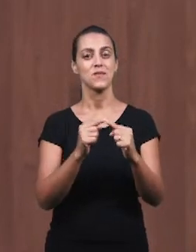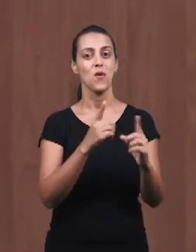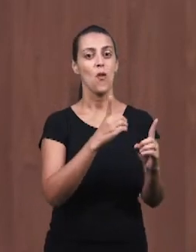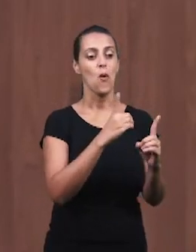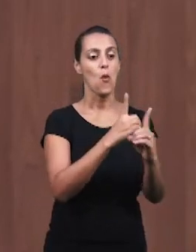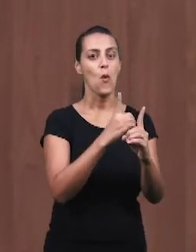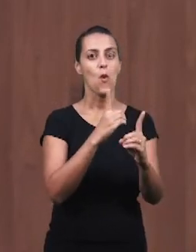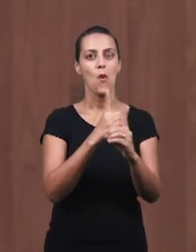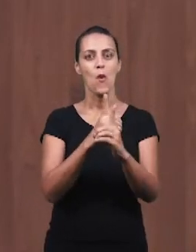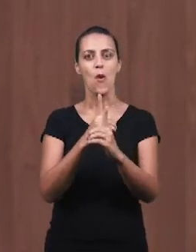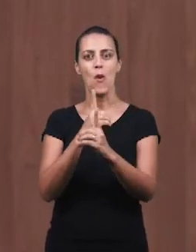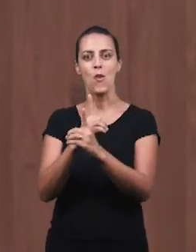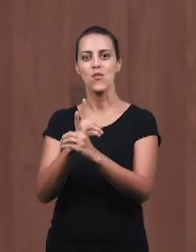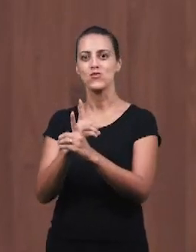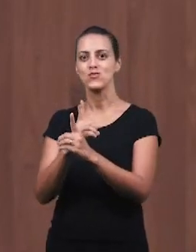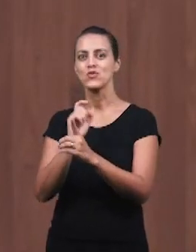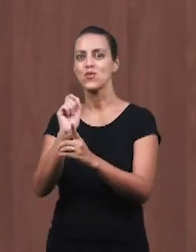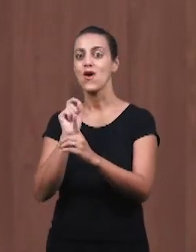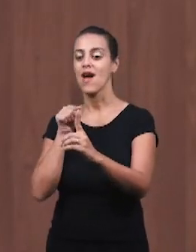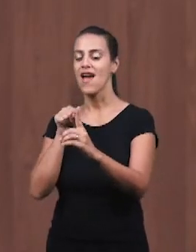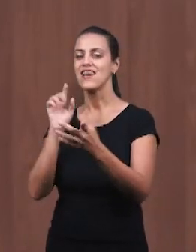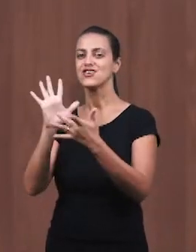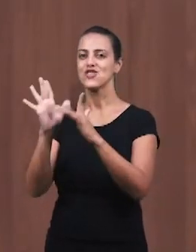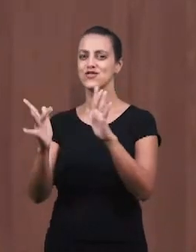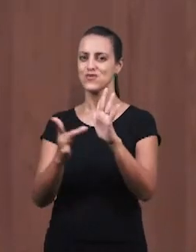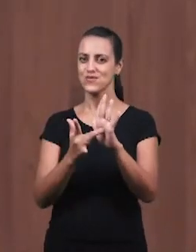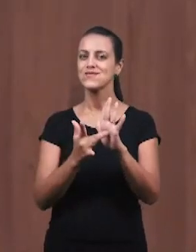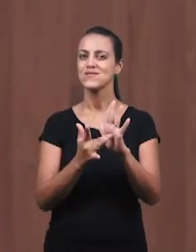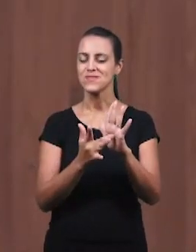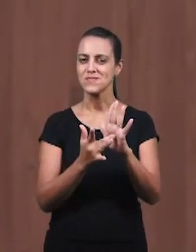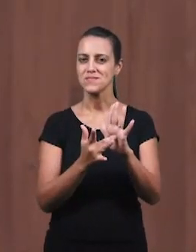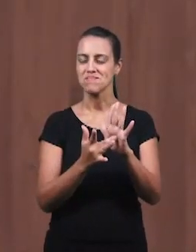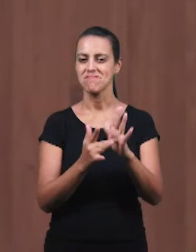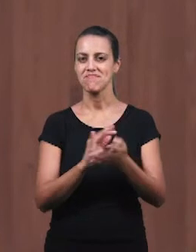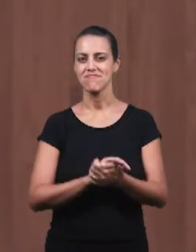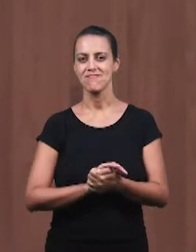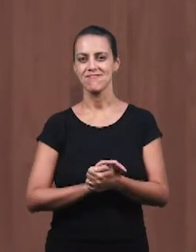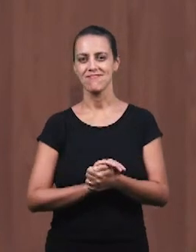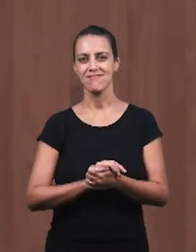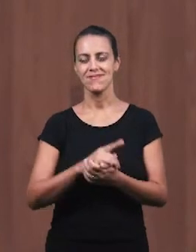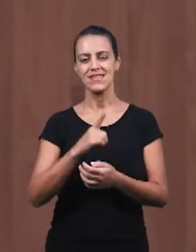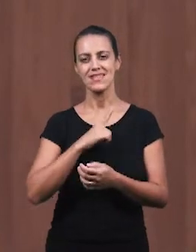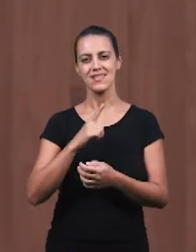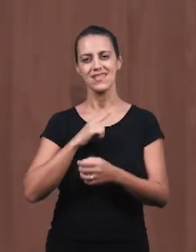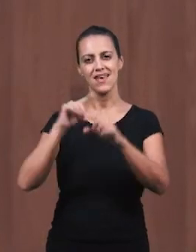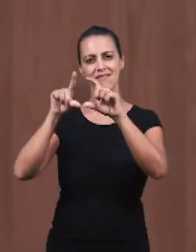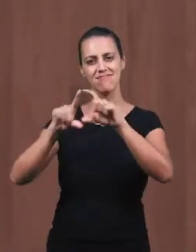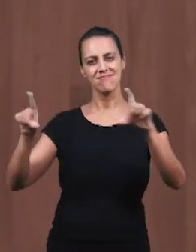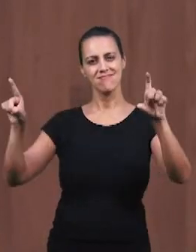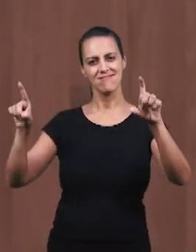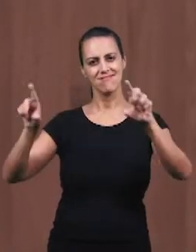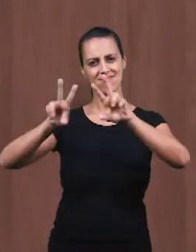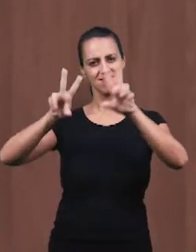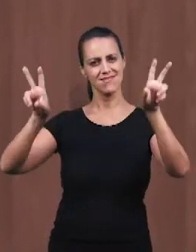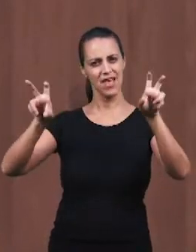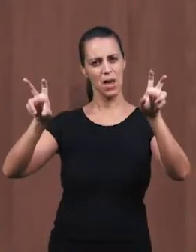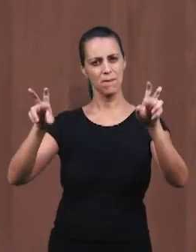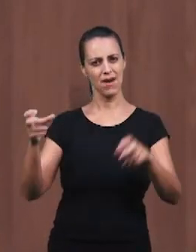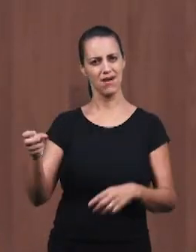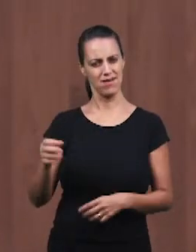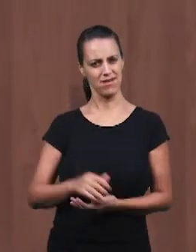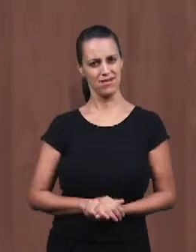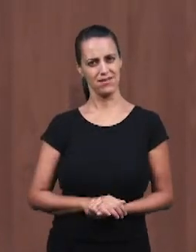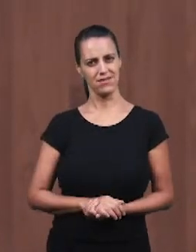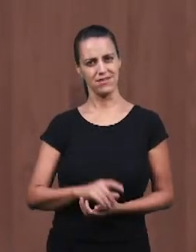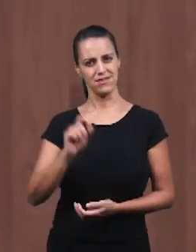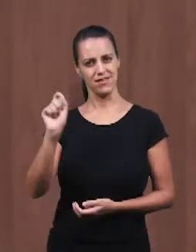aos encontros com o Senhor Jesus. E nós vamos ver aqui, inclusive, o enunciado deste novo assunto, que